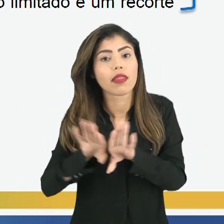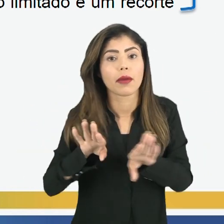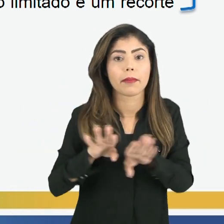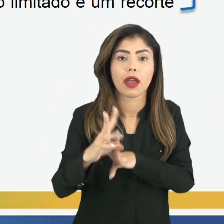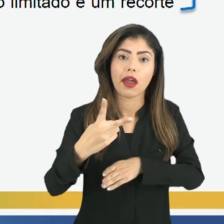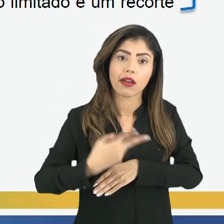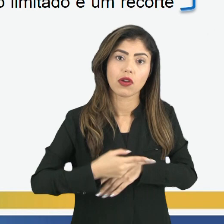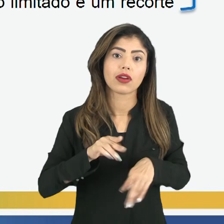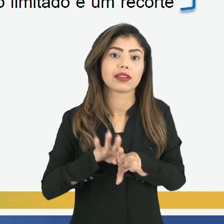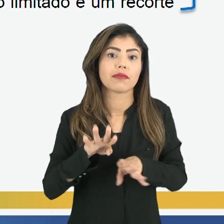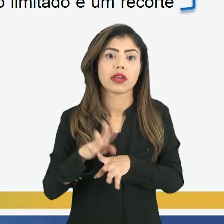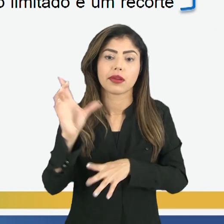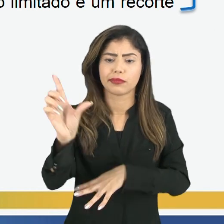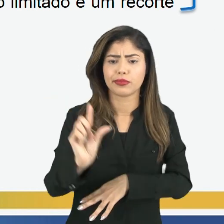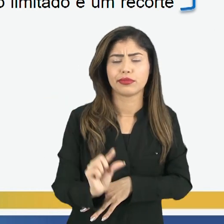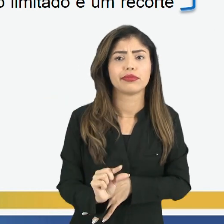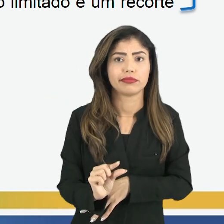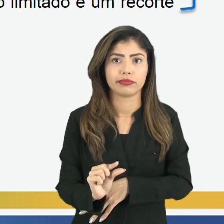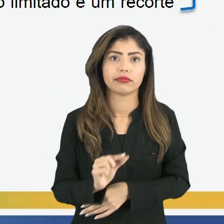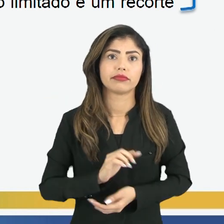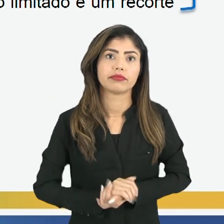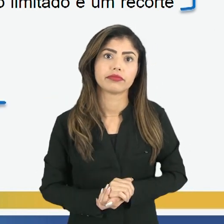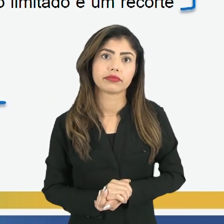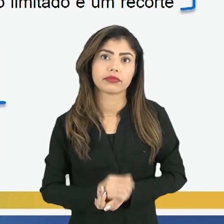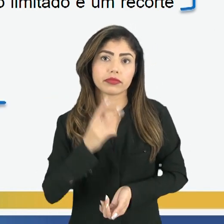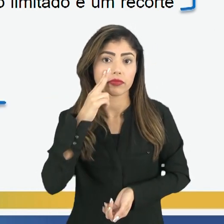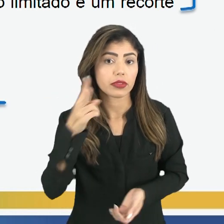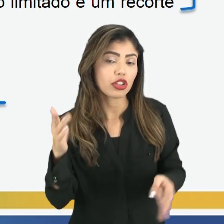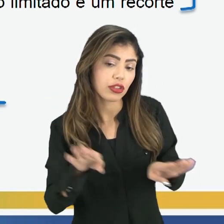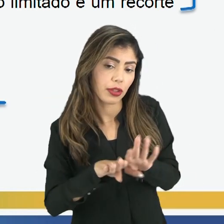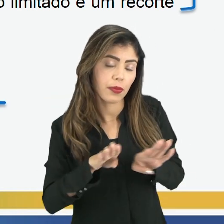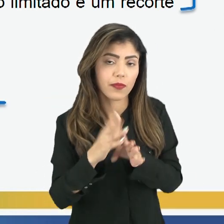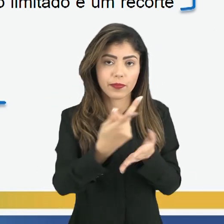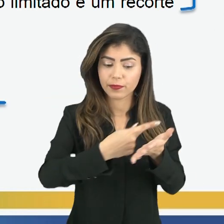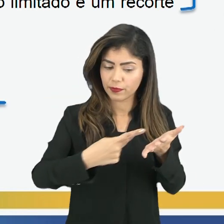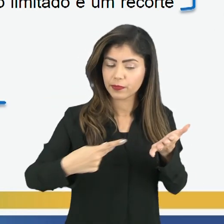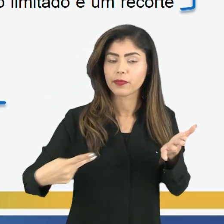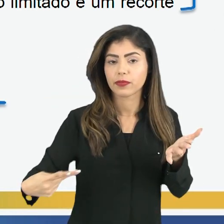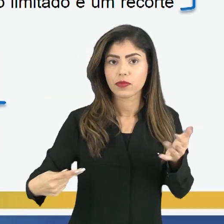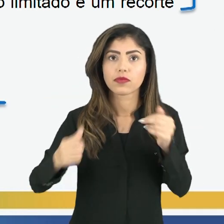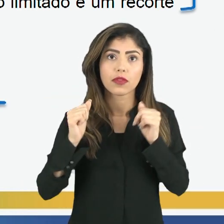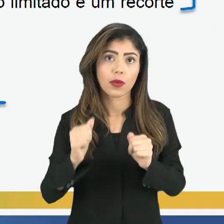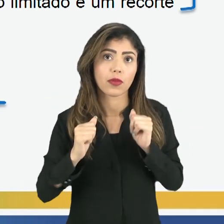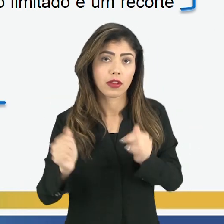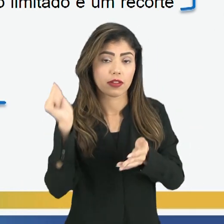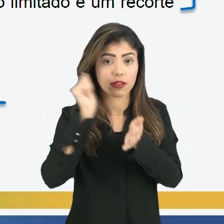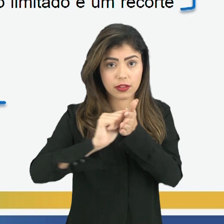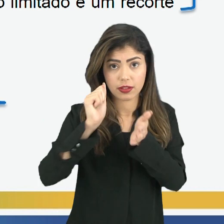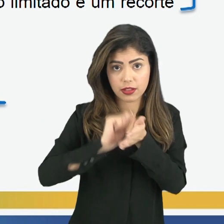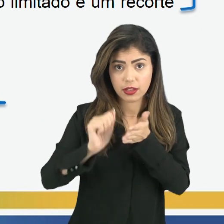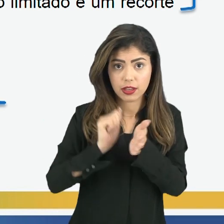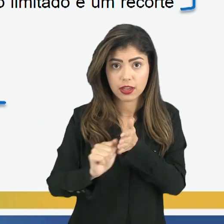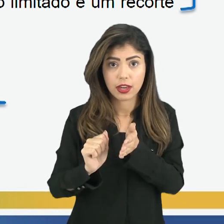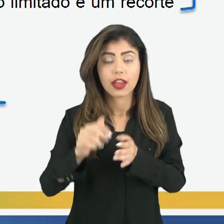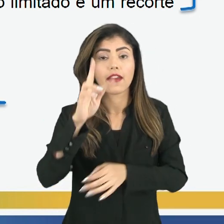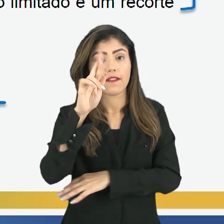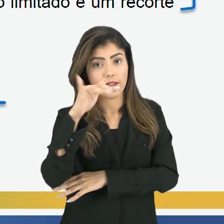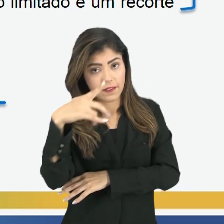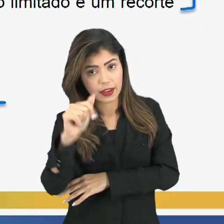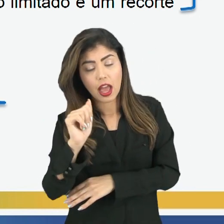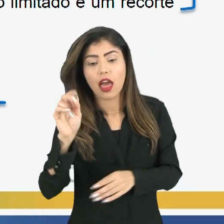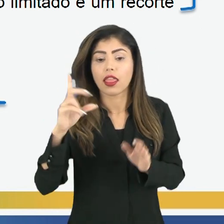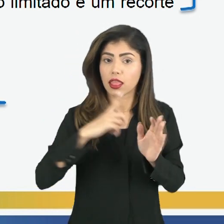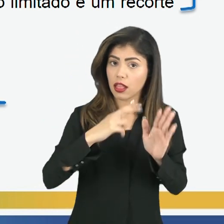recorte temporal reduzido. Aí nós vimos um pouco sobre o poema, que ele pode ser escrito de forma fixa, segundo